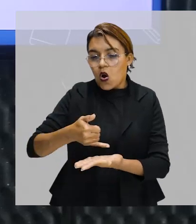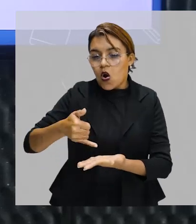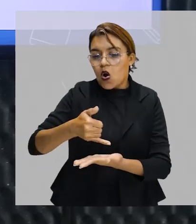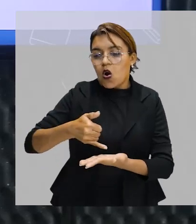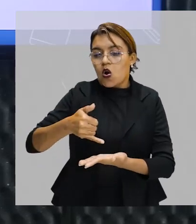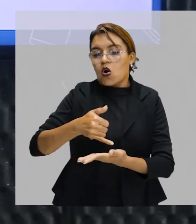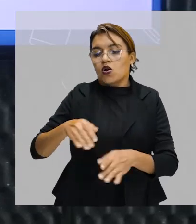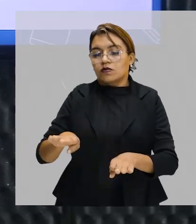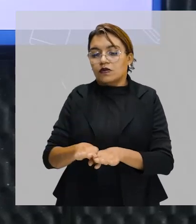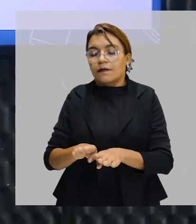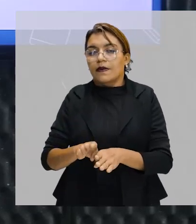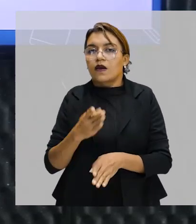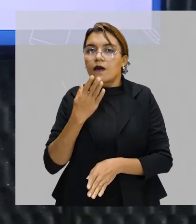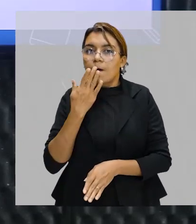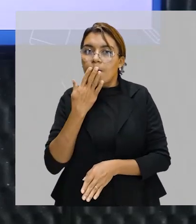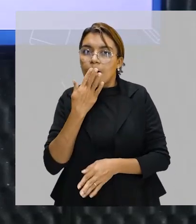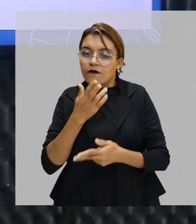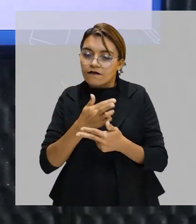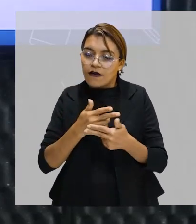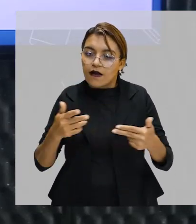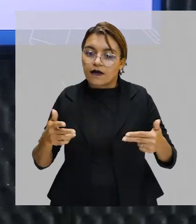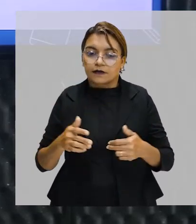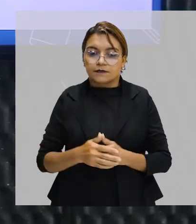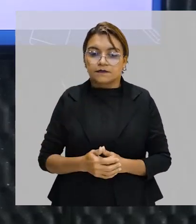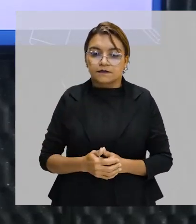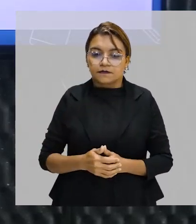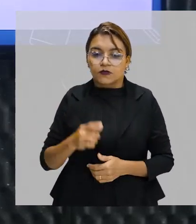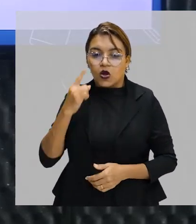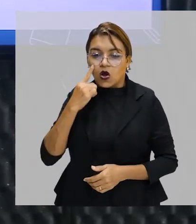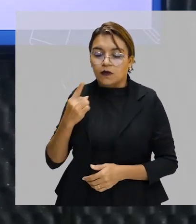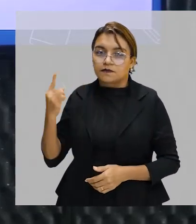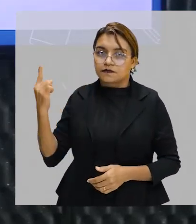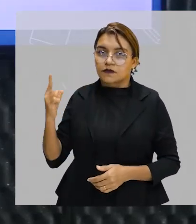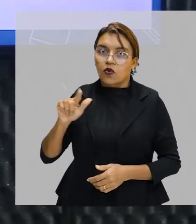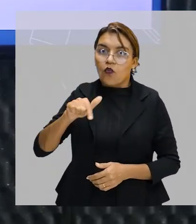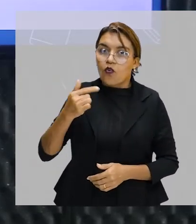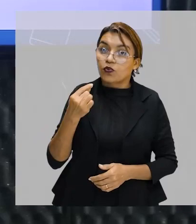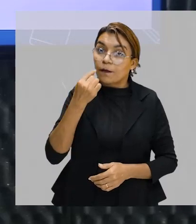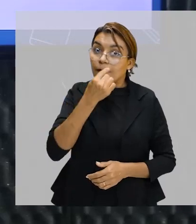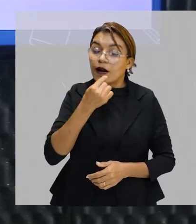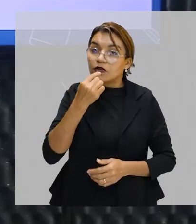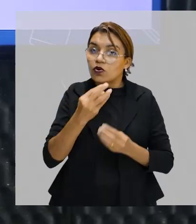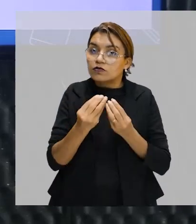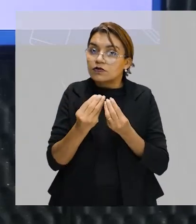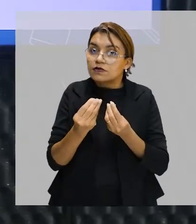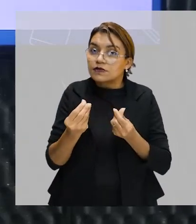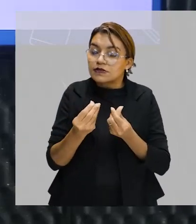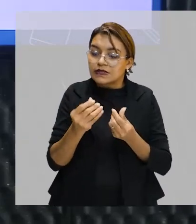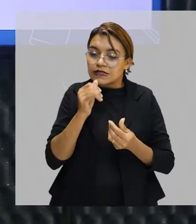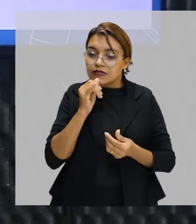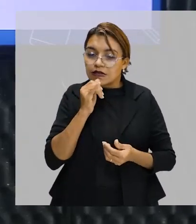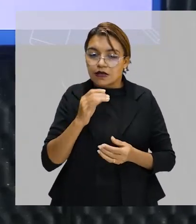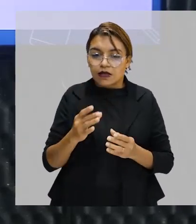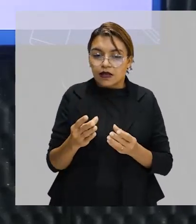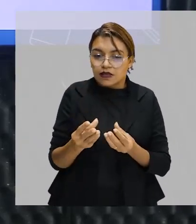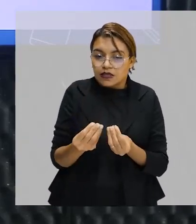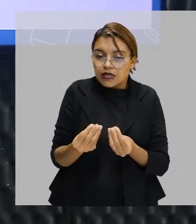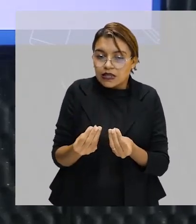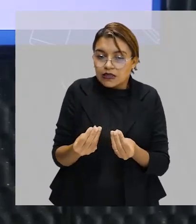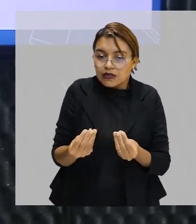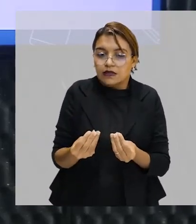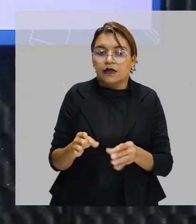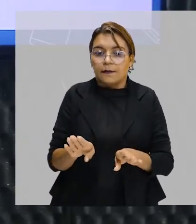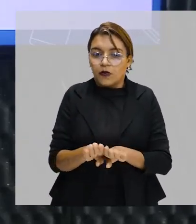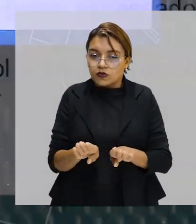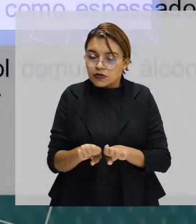textura cremosa é composto por baixo conteúdo de ceras e altas concentrações de óleo. E aí você vai ter uma